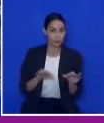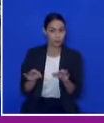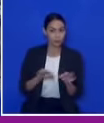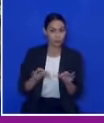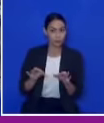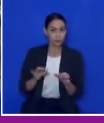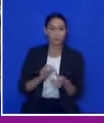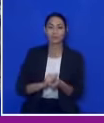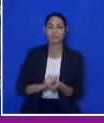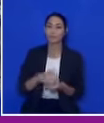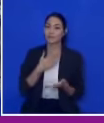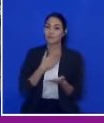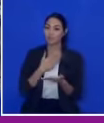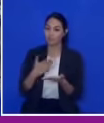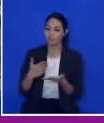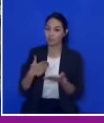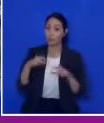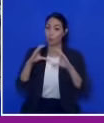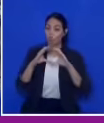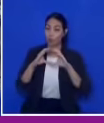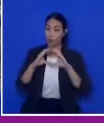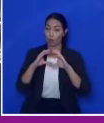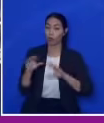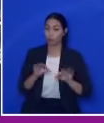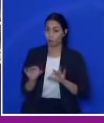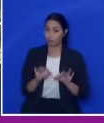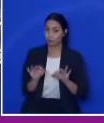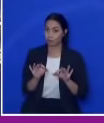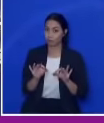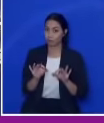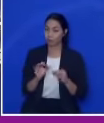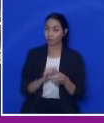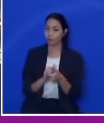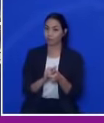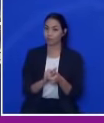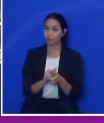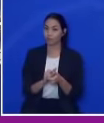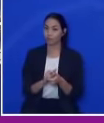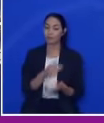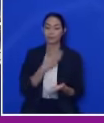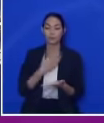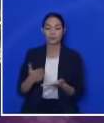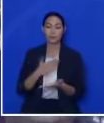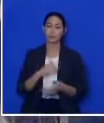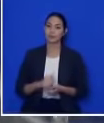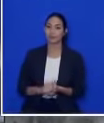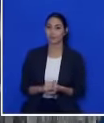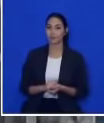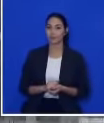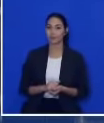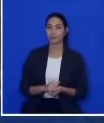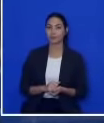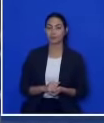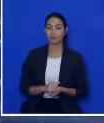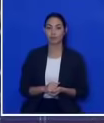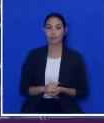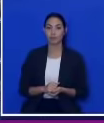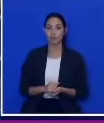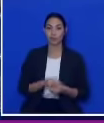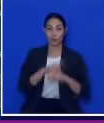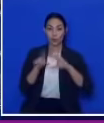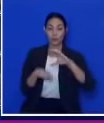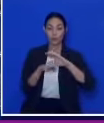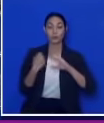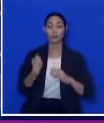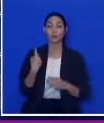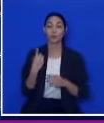pronto, vamos começar. Bolas posicionadas, globo preparado, valendo! Globo